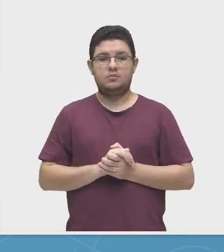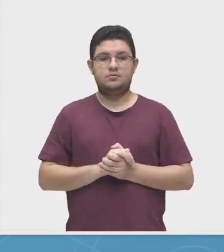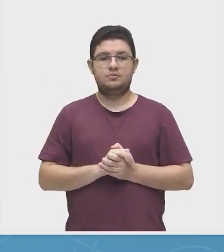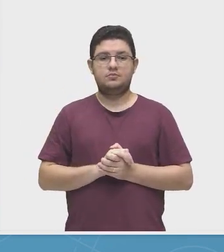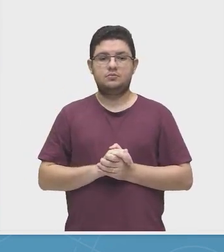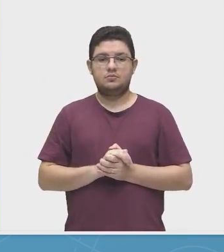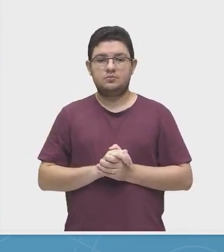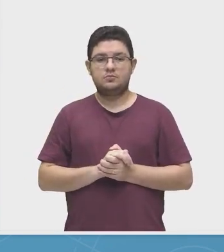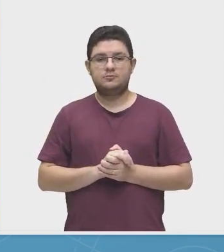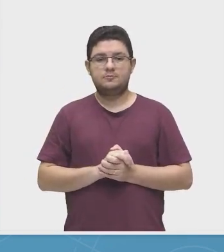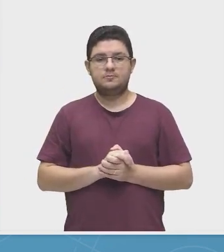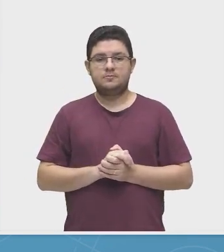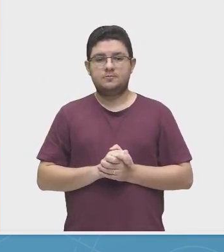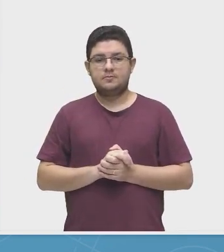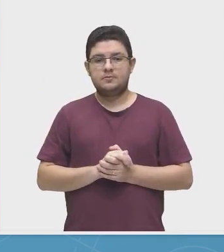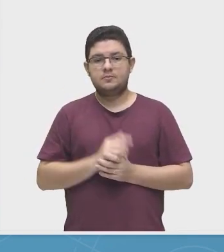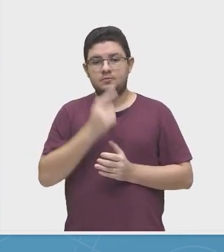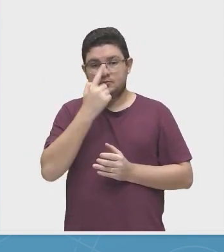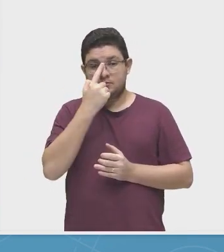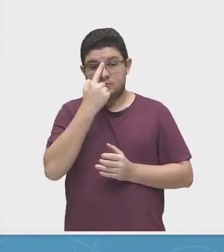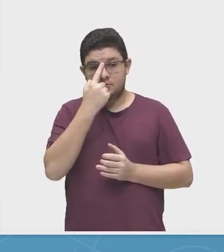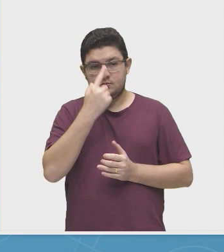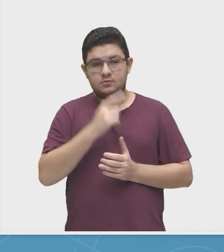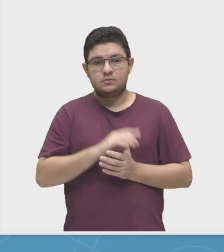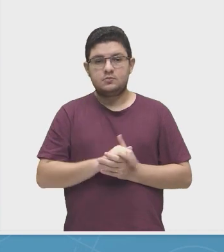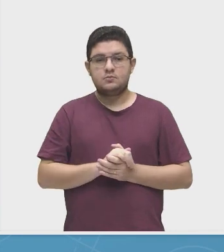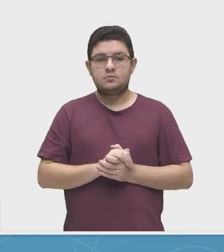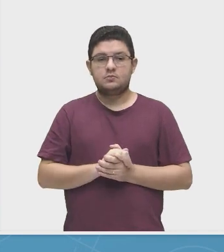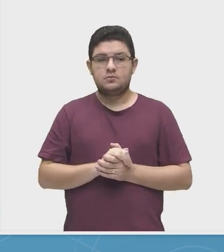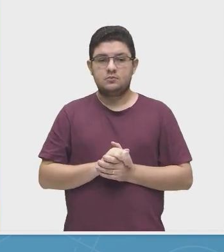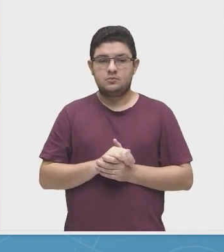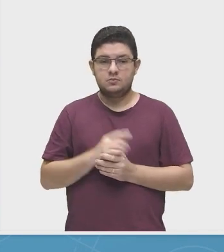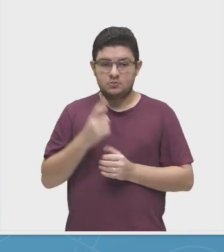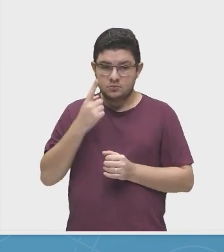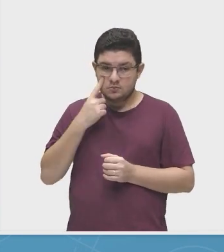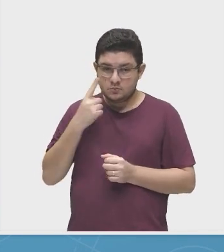table. The